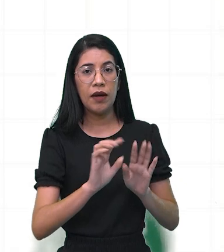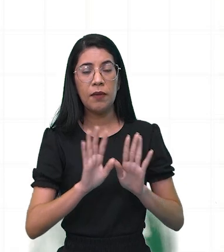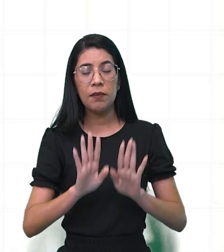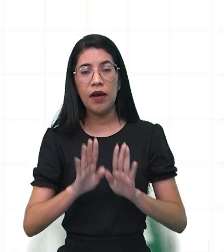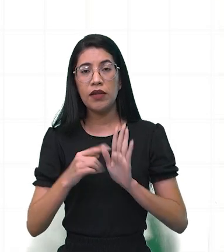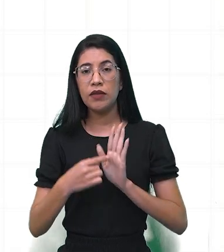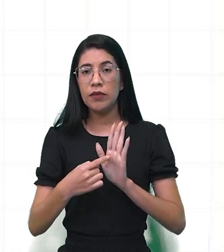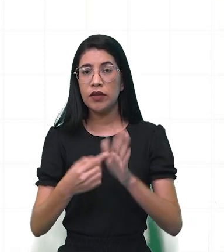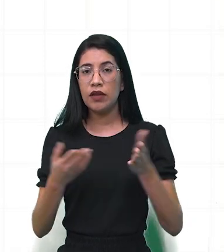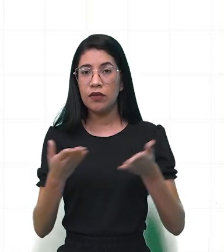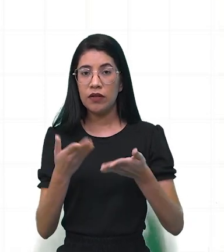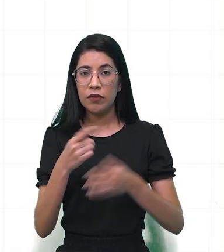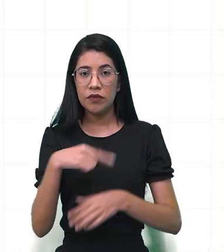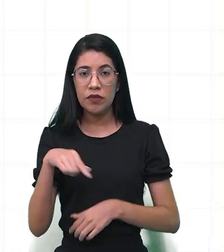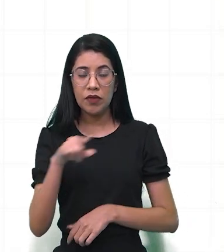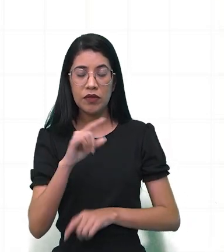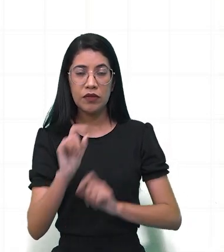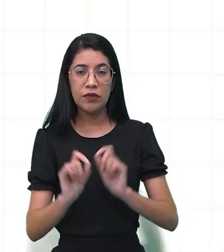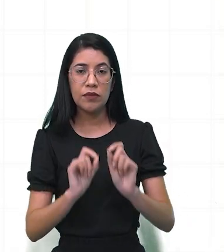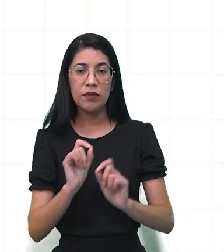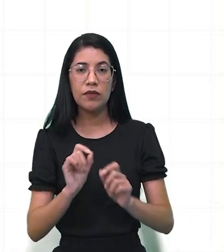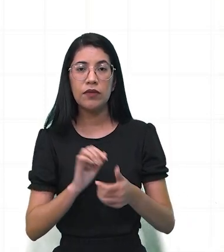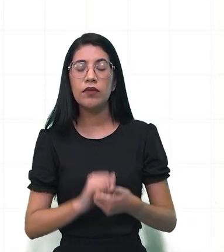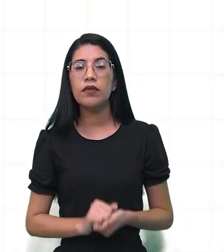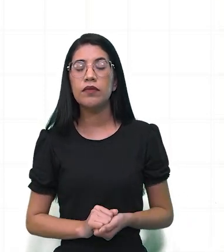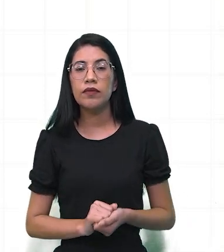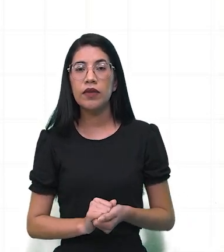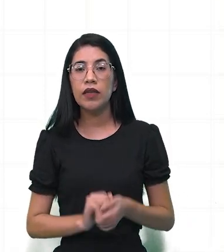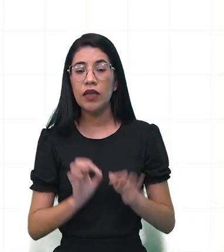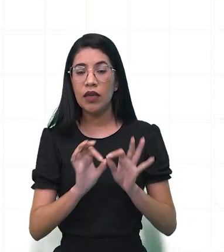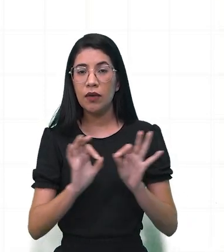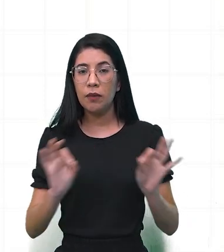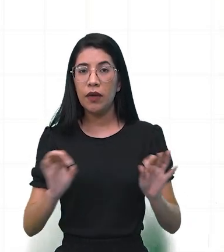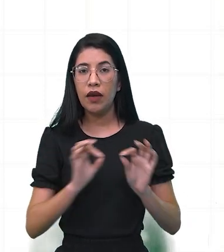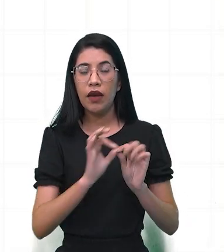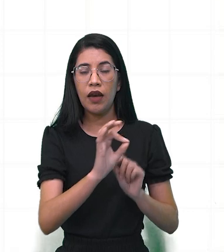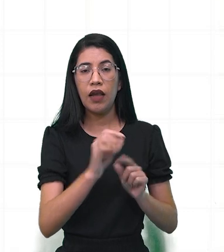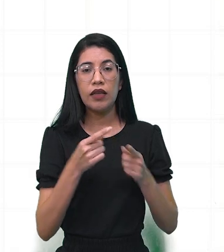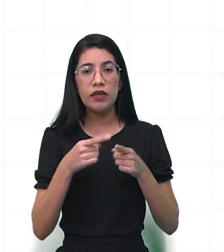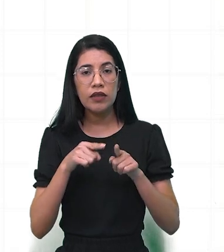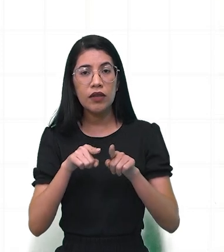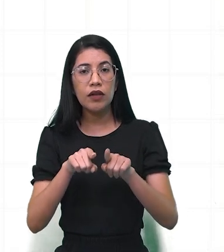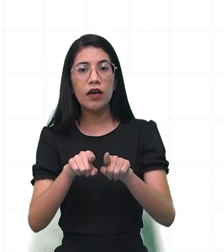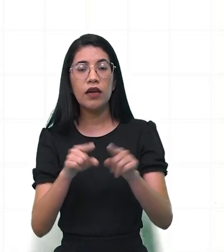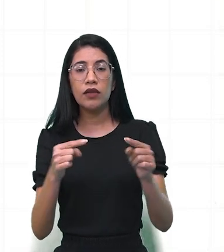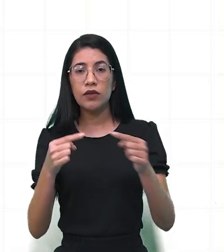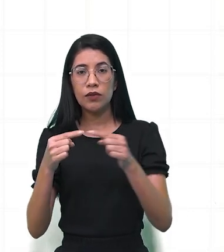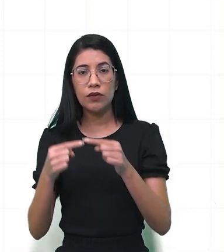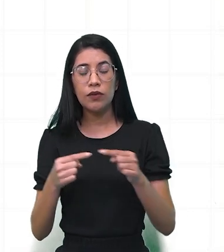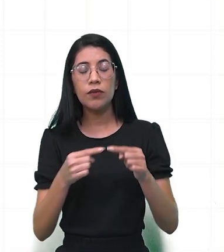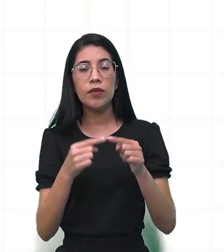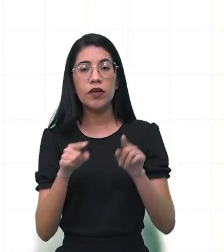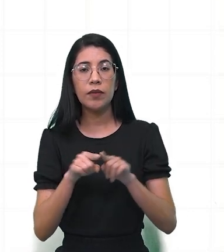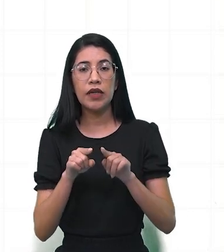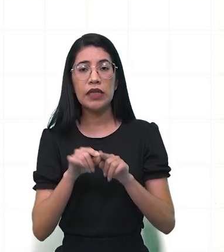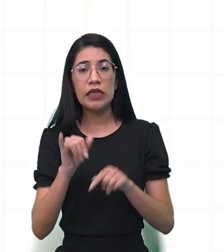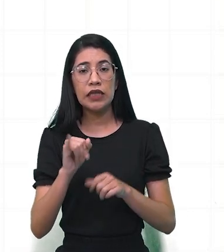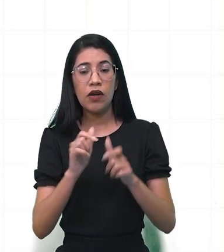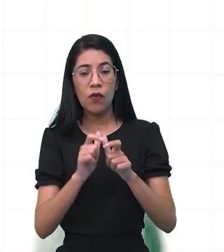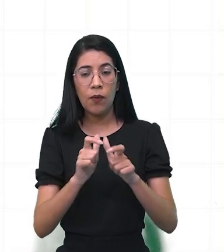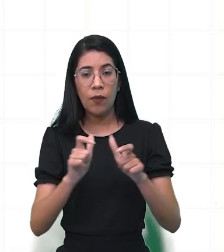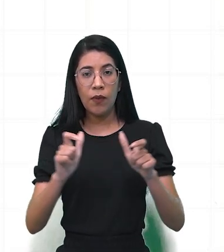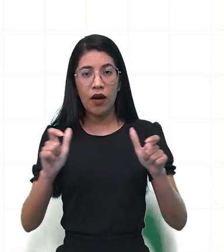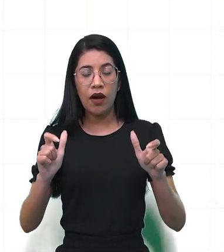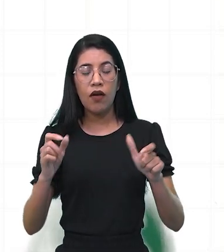demonstrar para vocês aqui, ó, é que essas dimensões elas são proporcionais, tá? À medida que eu aumento o